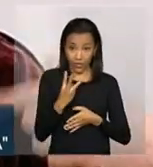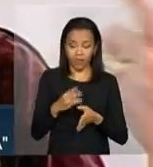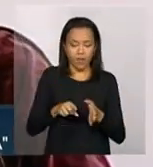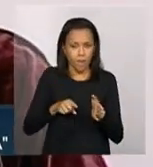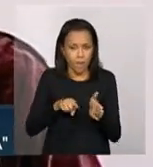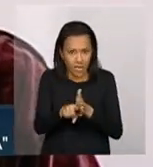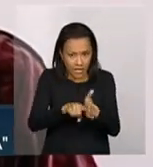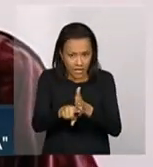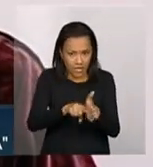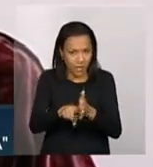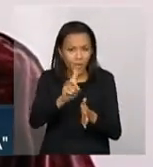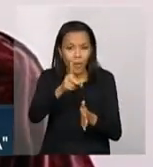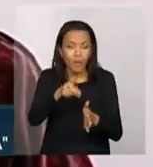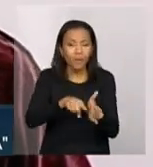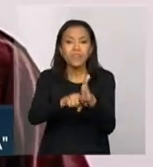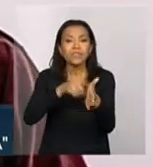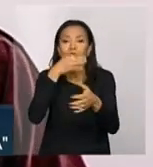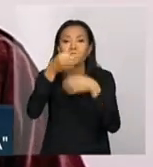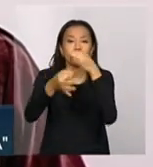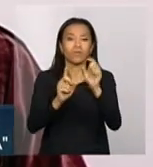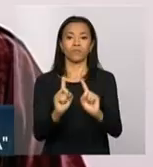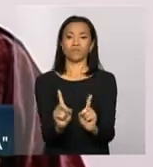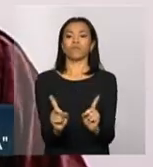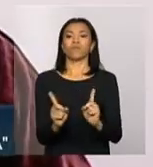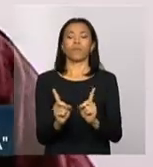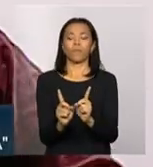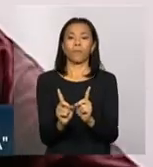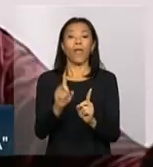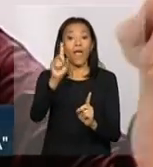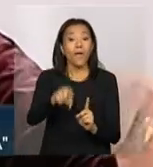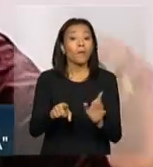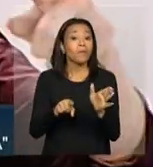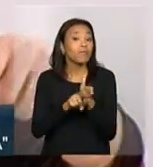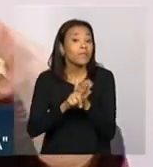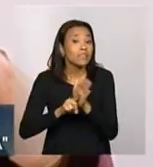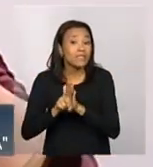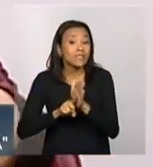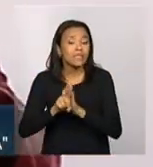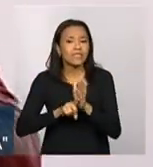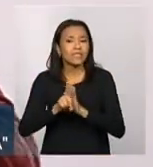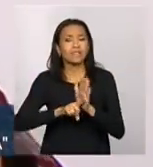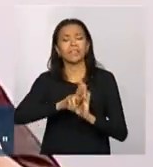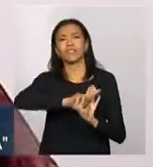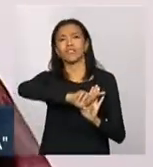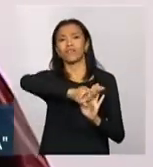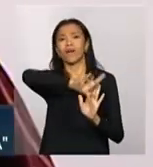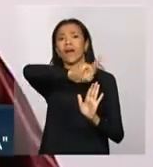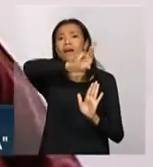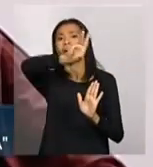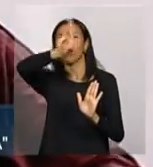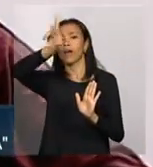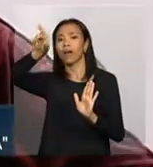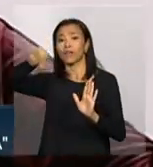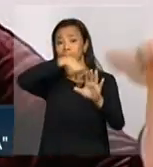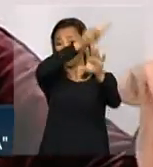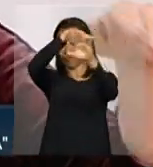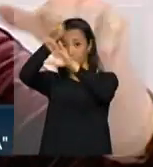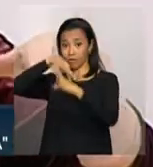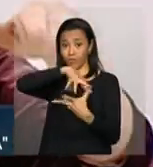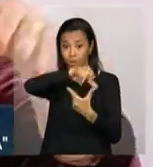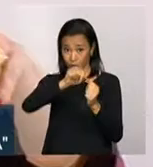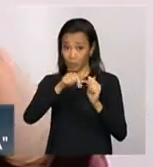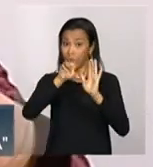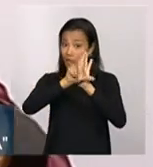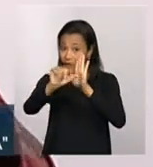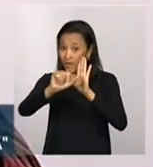uma pesquisa de opinião, não, é uma pesquisa da legislação de vários países do mundo. E vários países do